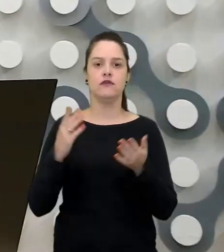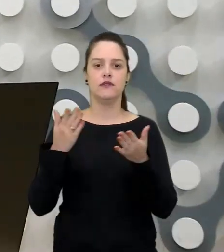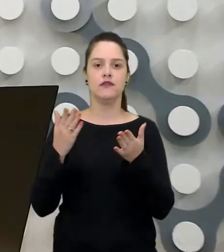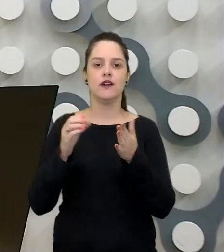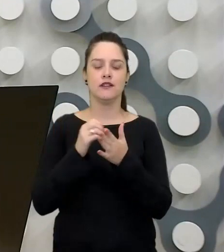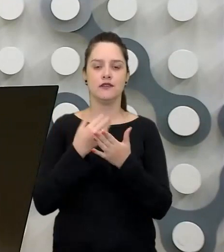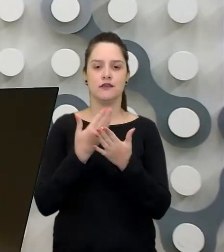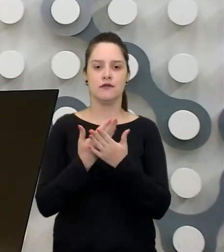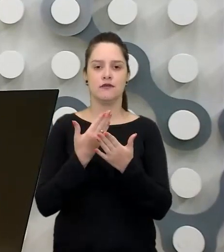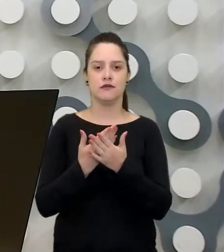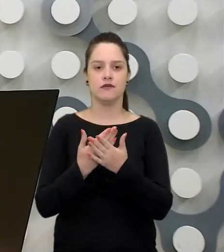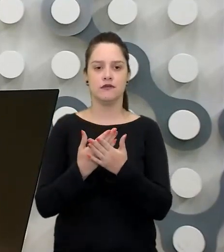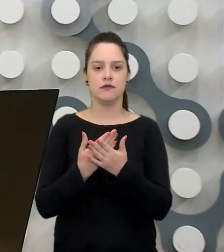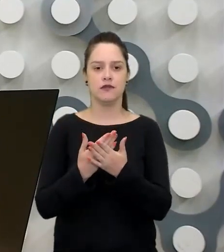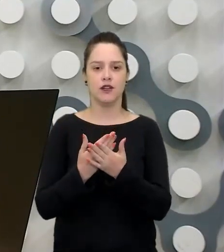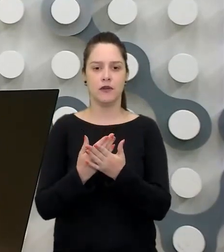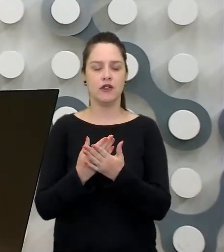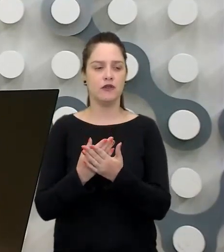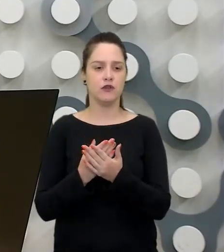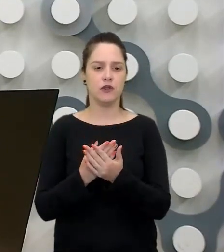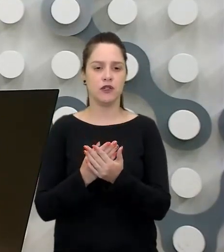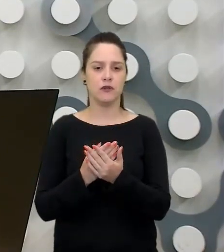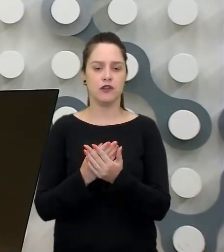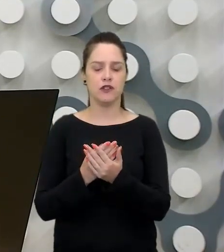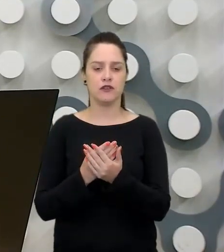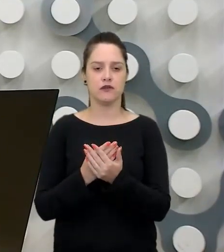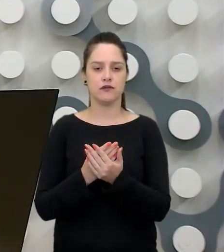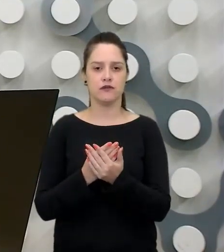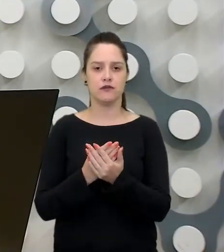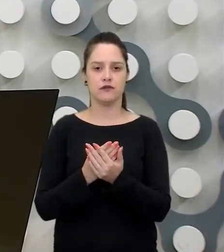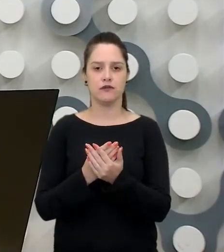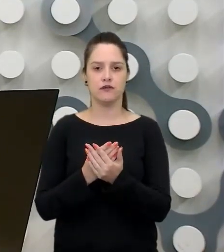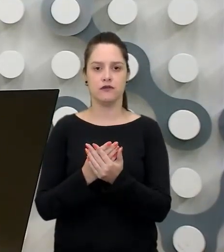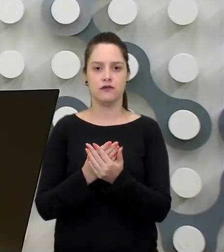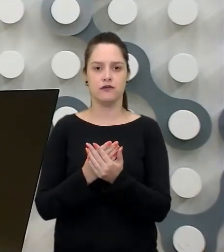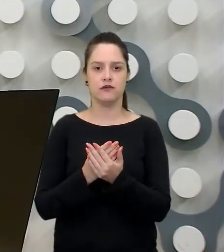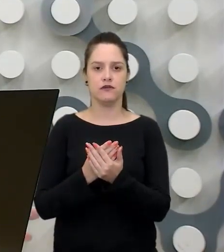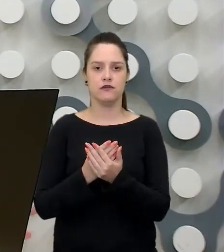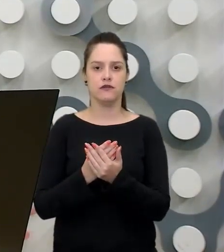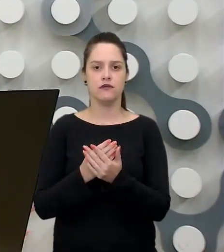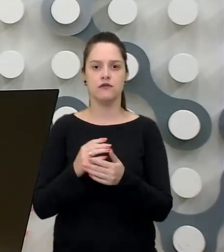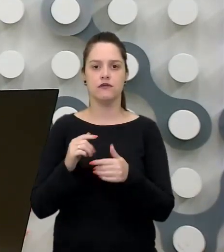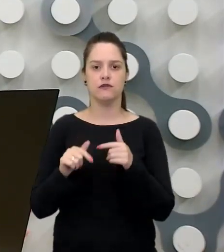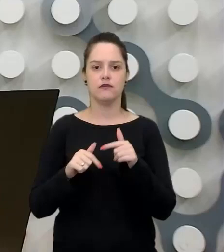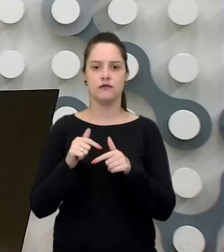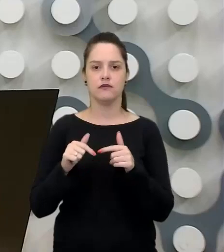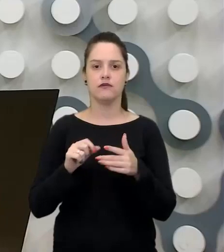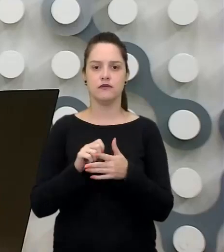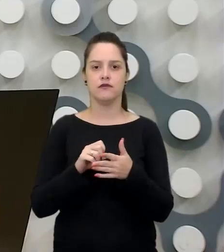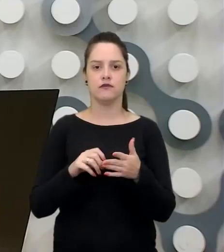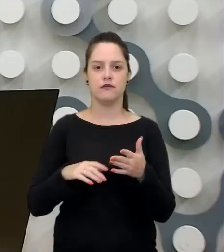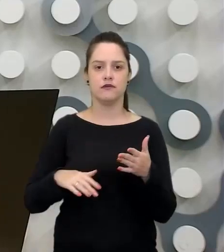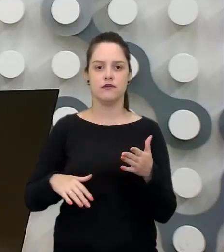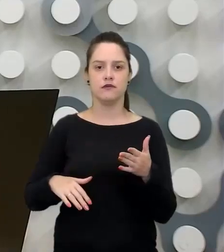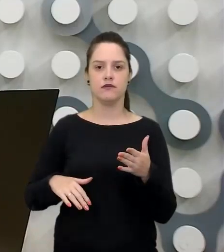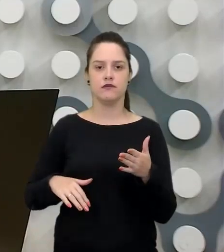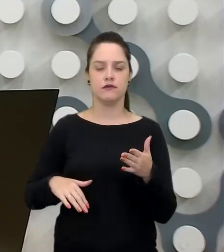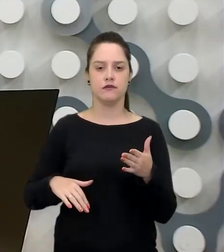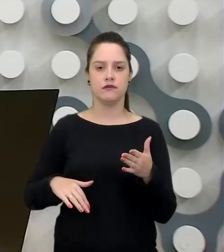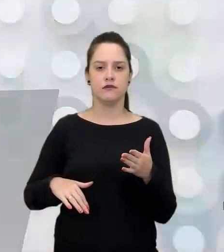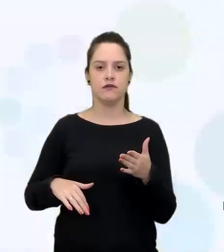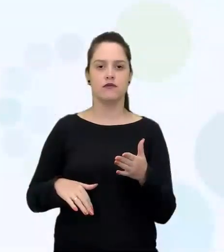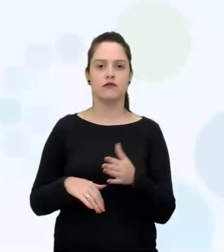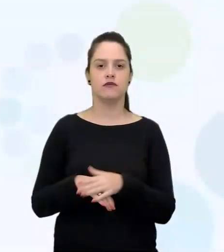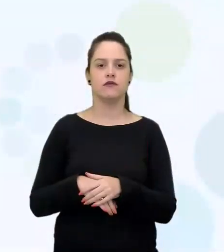de inglês. Estou lá com o moderador do João. Vamos falar então, hoje a gente vai trabalhar a atividade 1, introdução 2